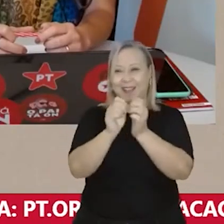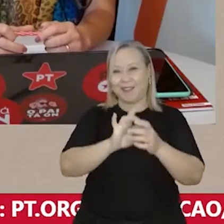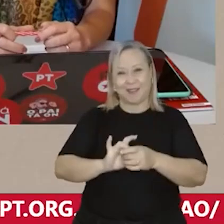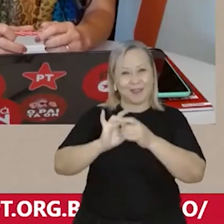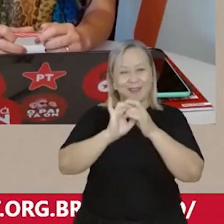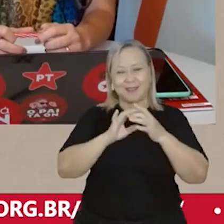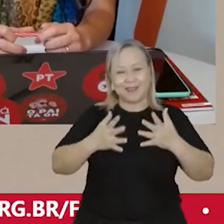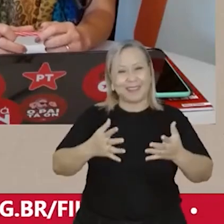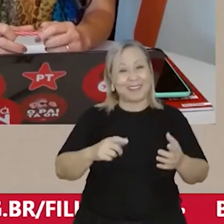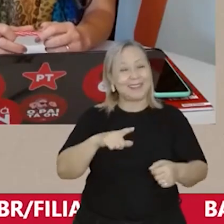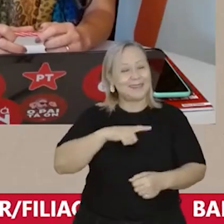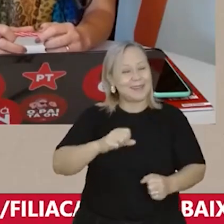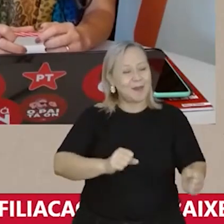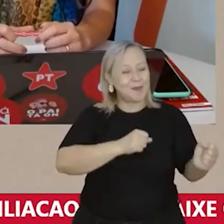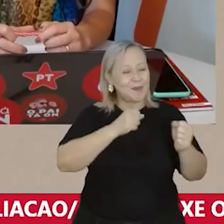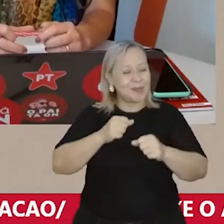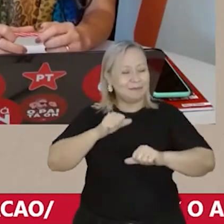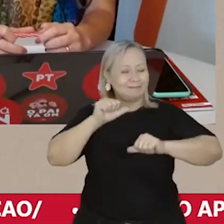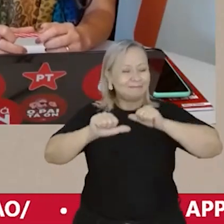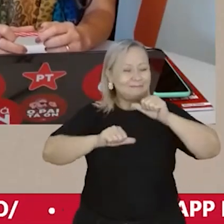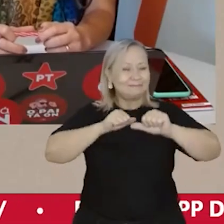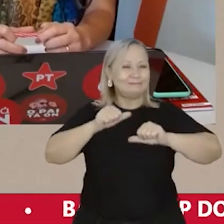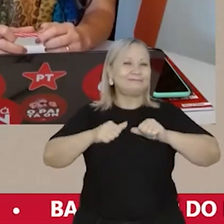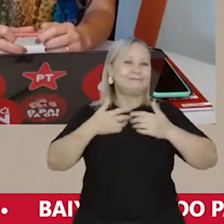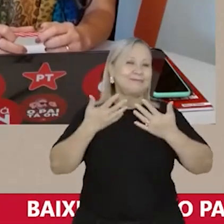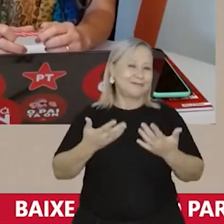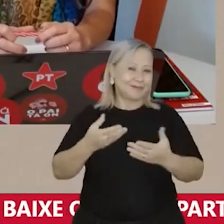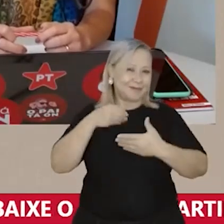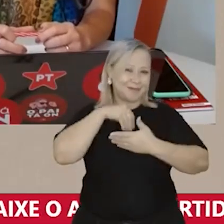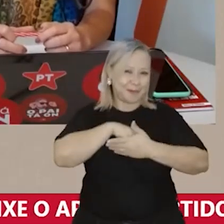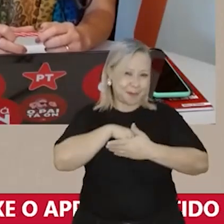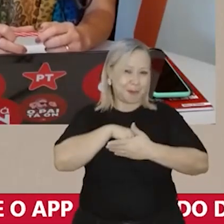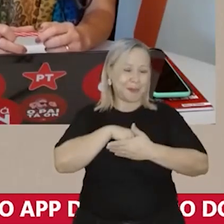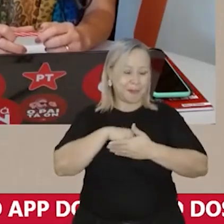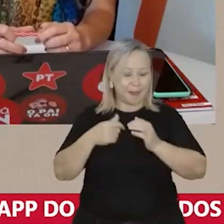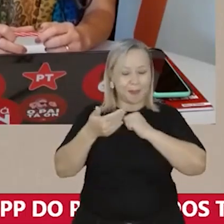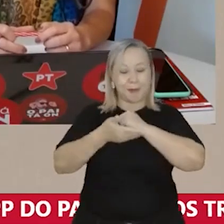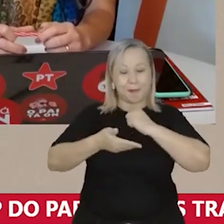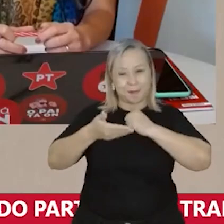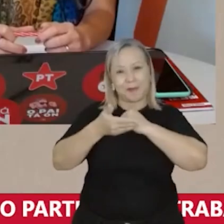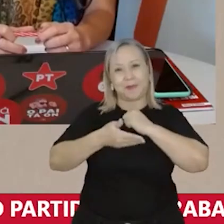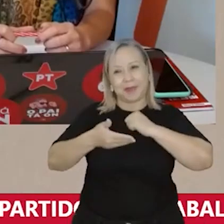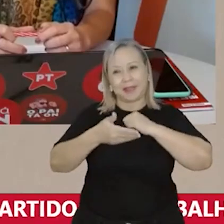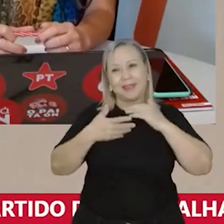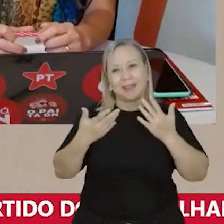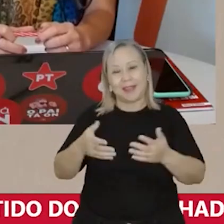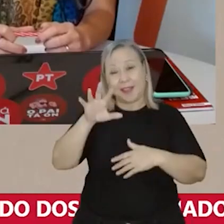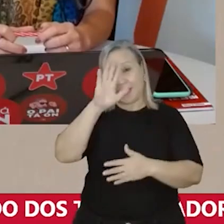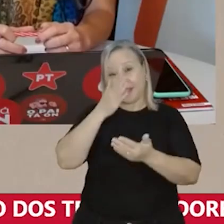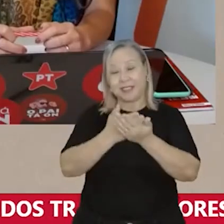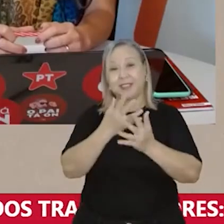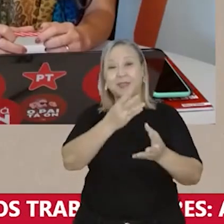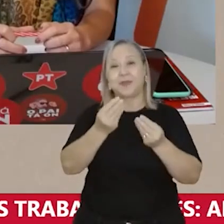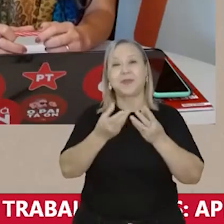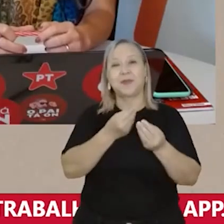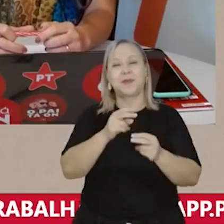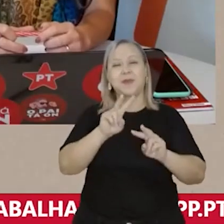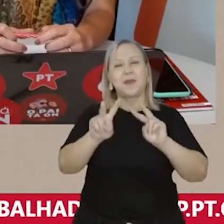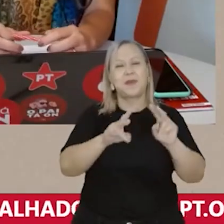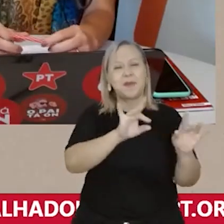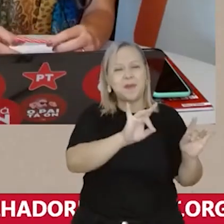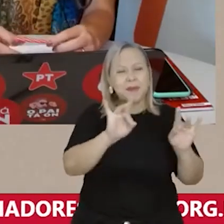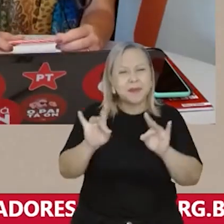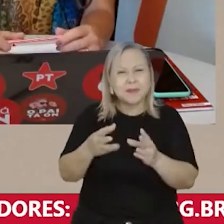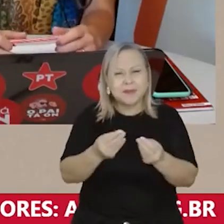um poder transformador, né? Eu acho que é fundamental. Então, assim, eu acredito muito, eu vi muitas